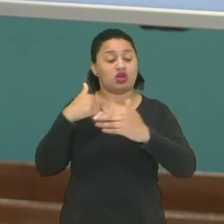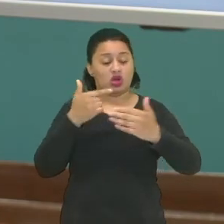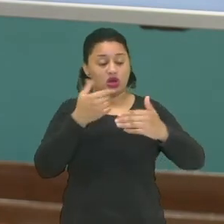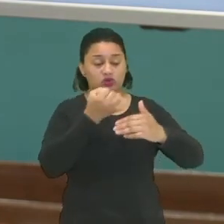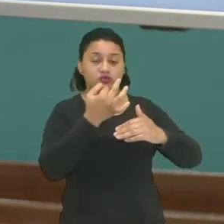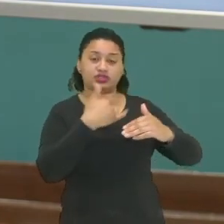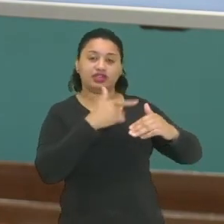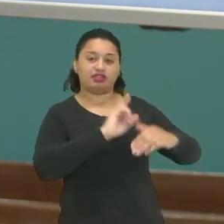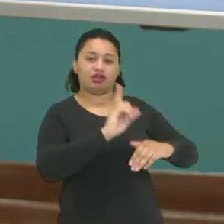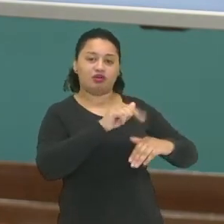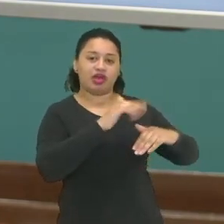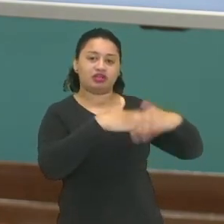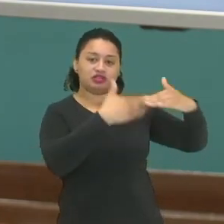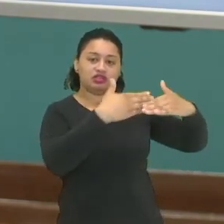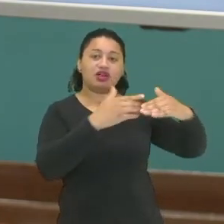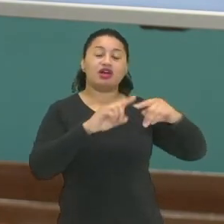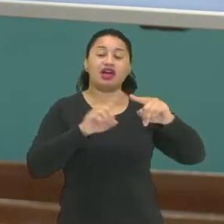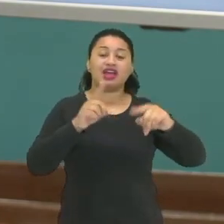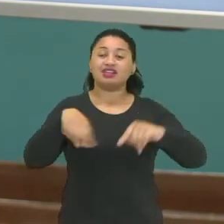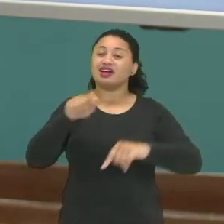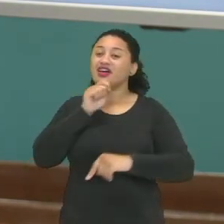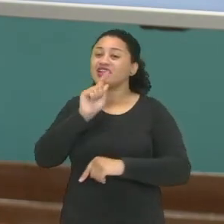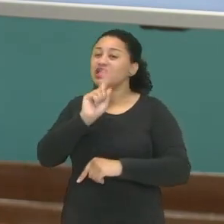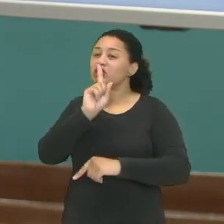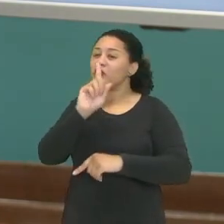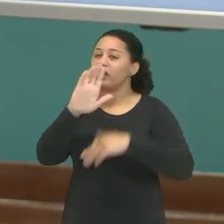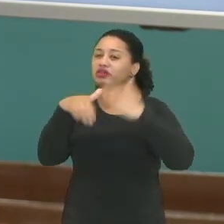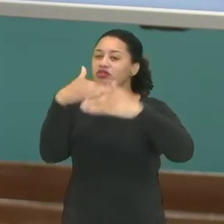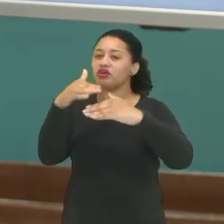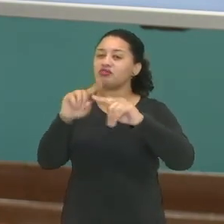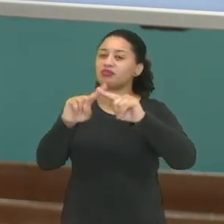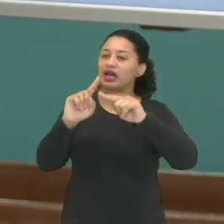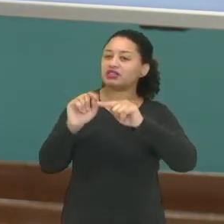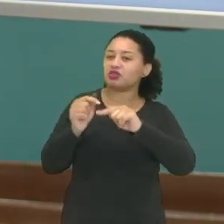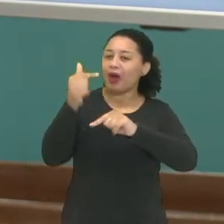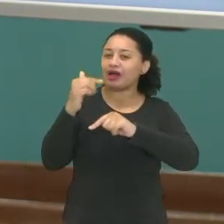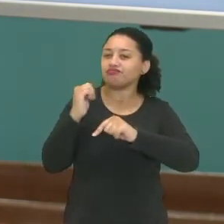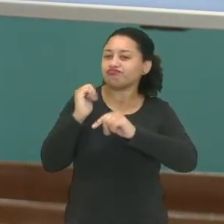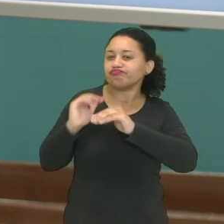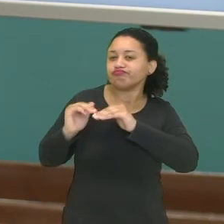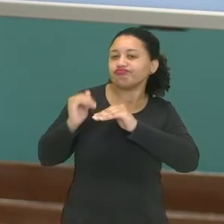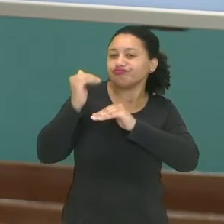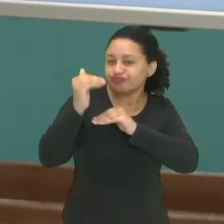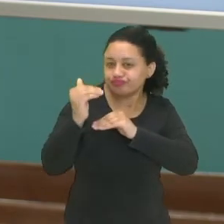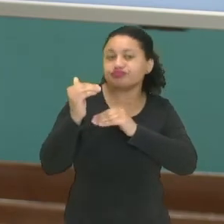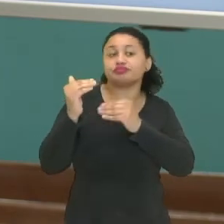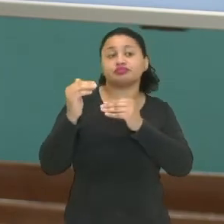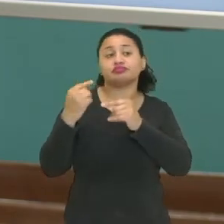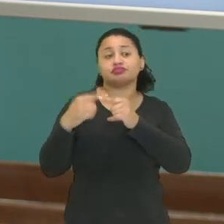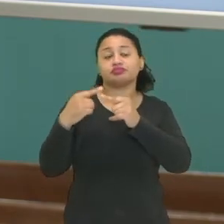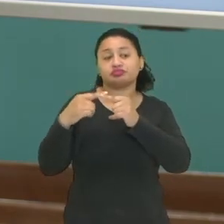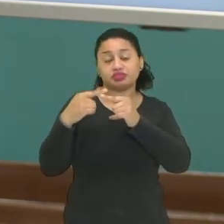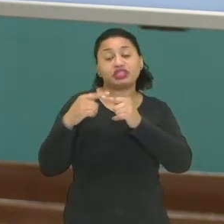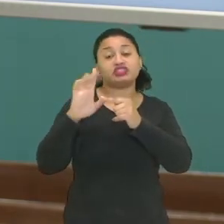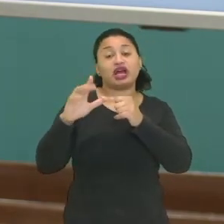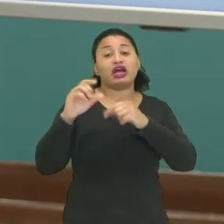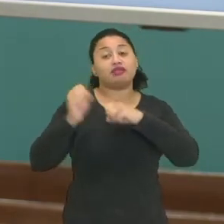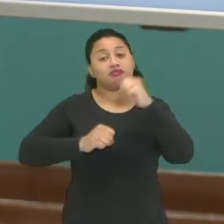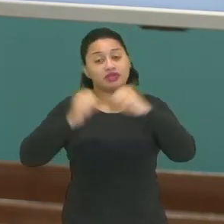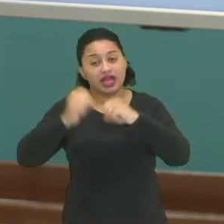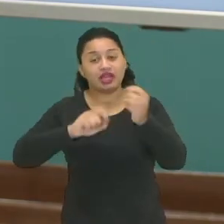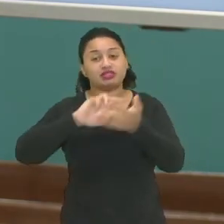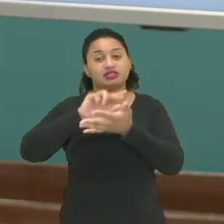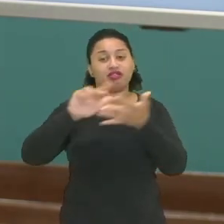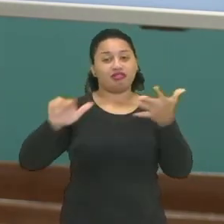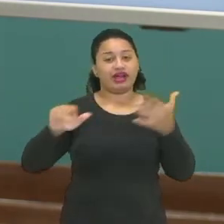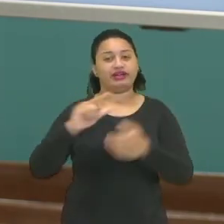subdesenvolvidos, ok? Não são desenvolvidos ainda, mas já estão um passo à frente dos subdesenvolvidos, porque já está mais industrializada, né, a